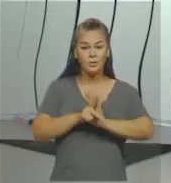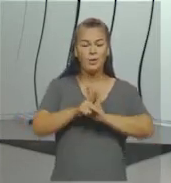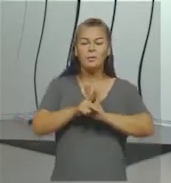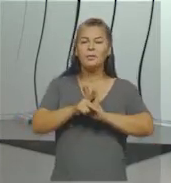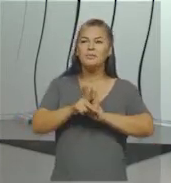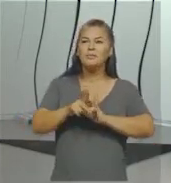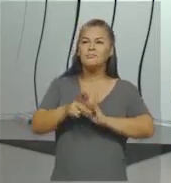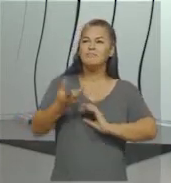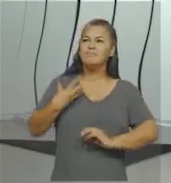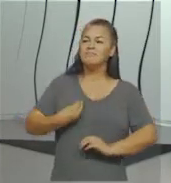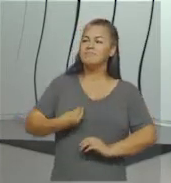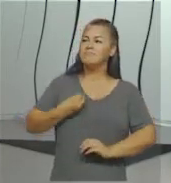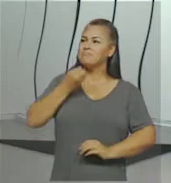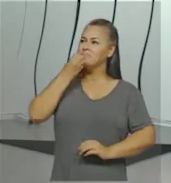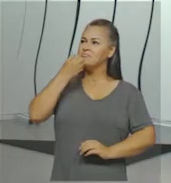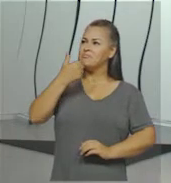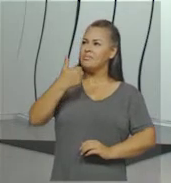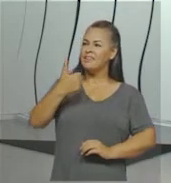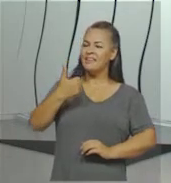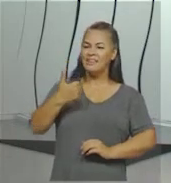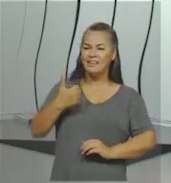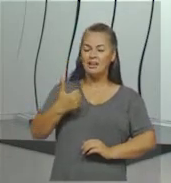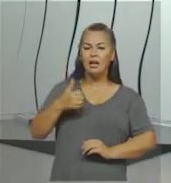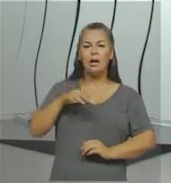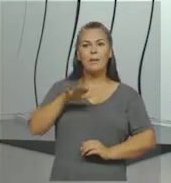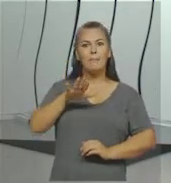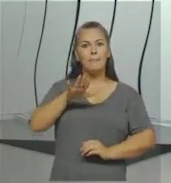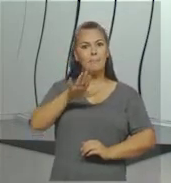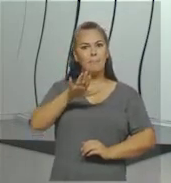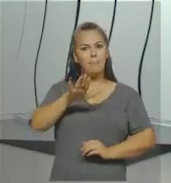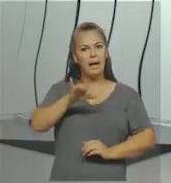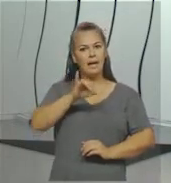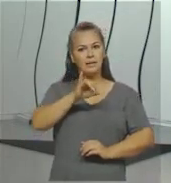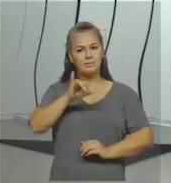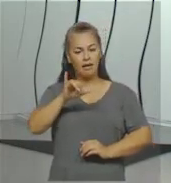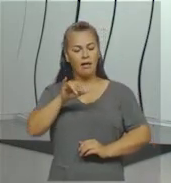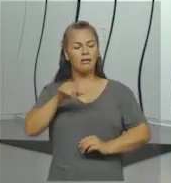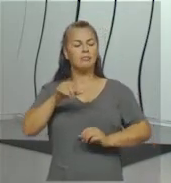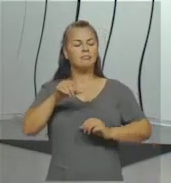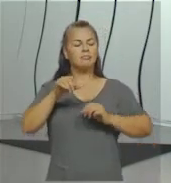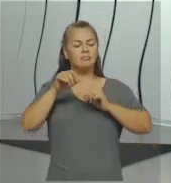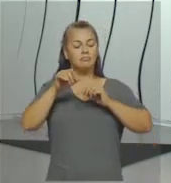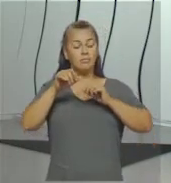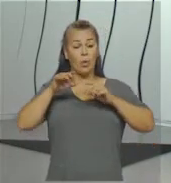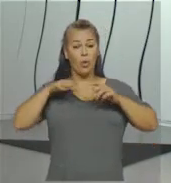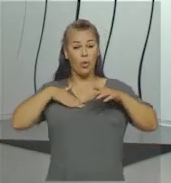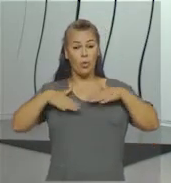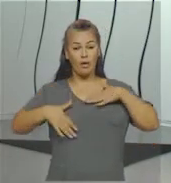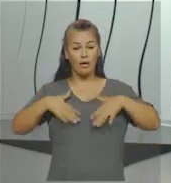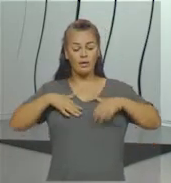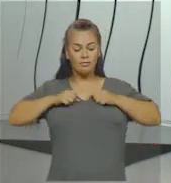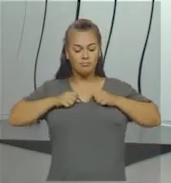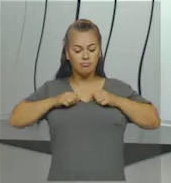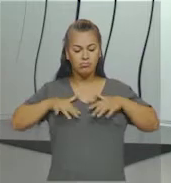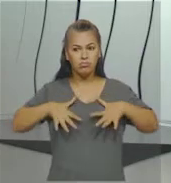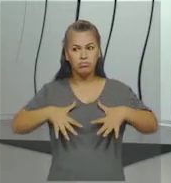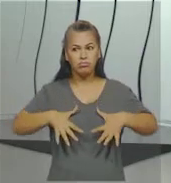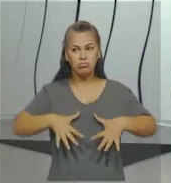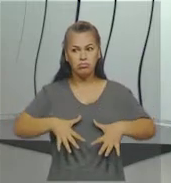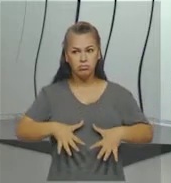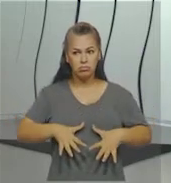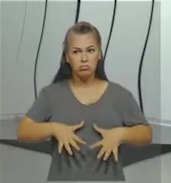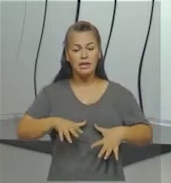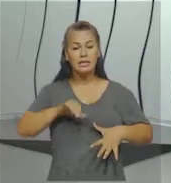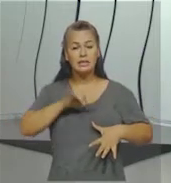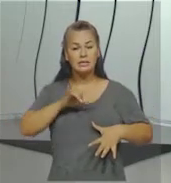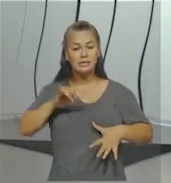receptores aqui e a ação vai passar. Mas ela é recapturada, tá? Ela volta aqui, né, nesse botão